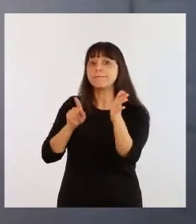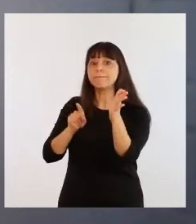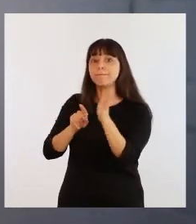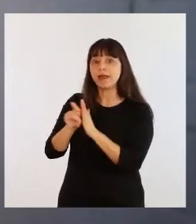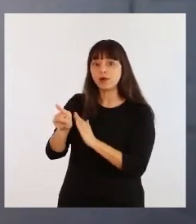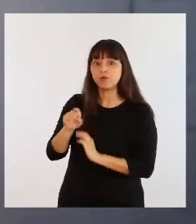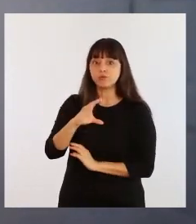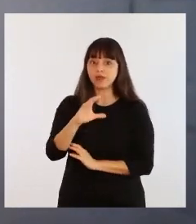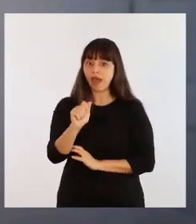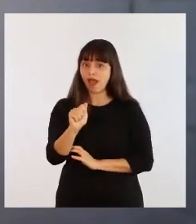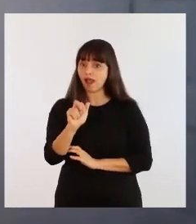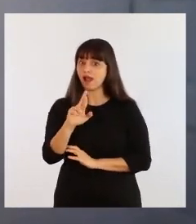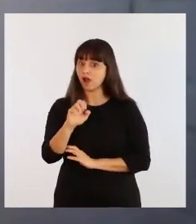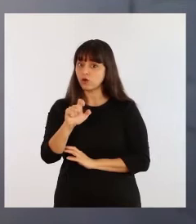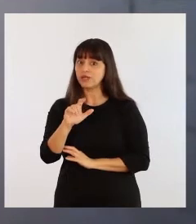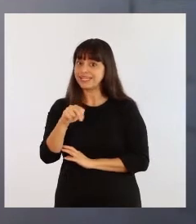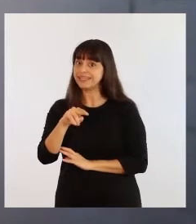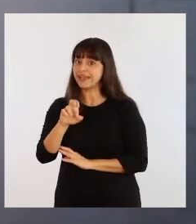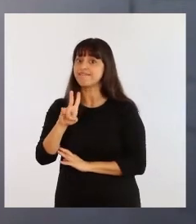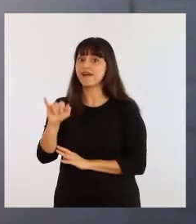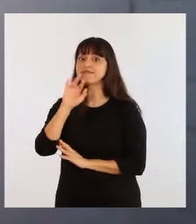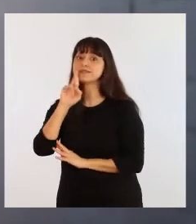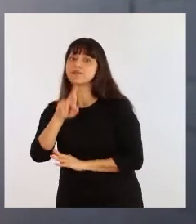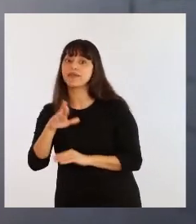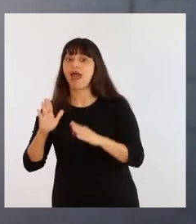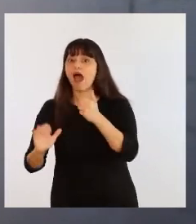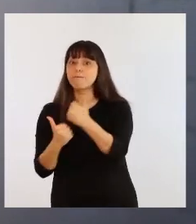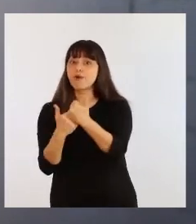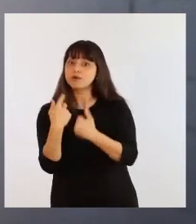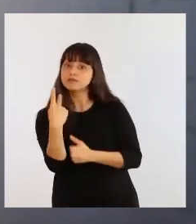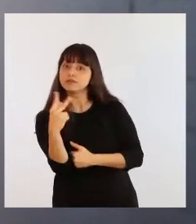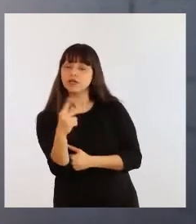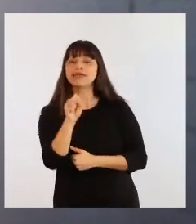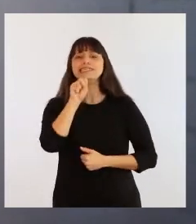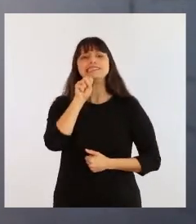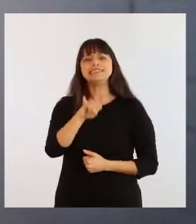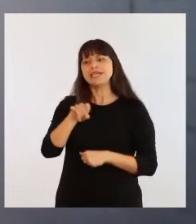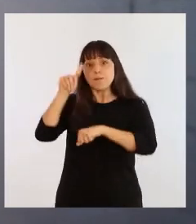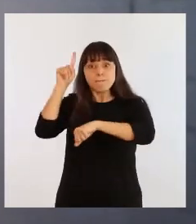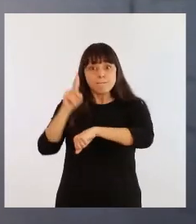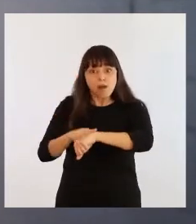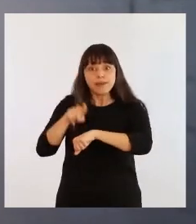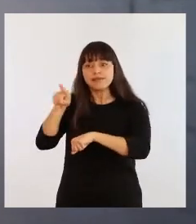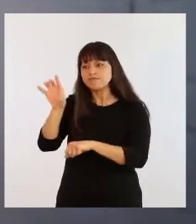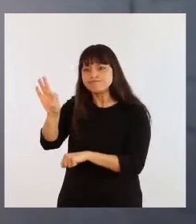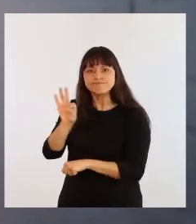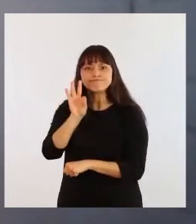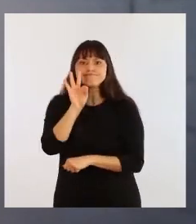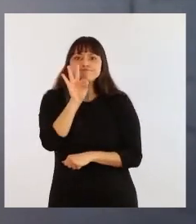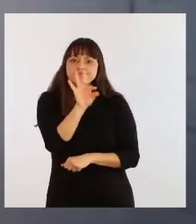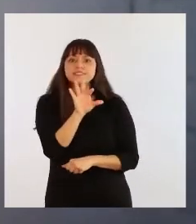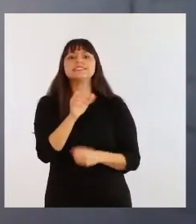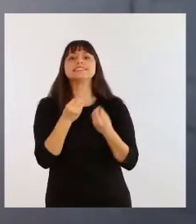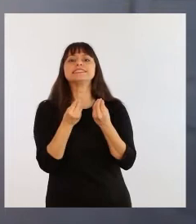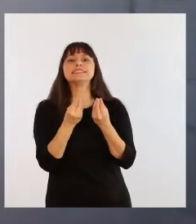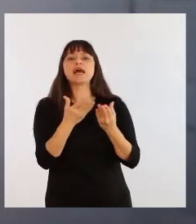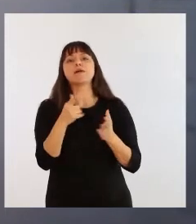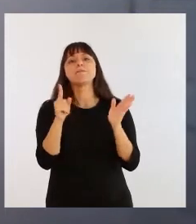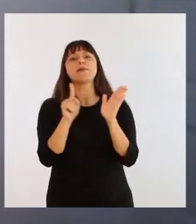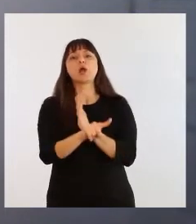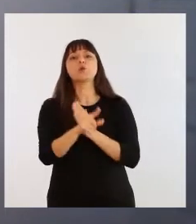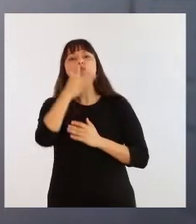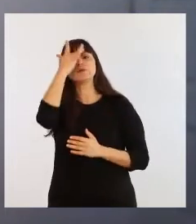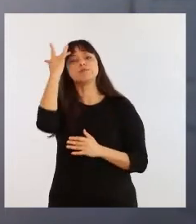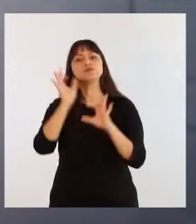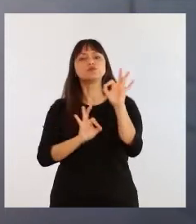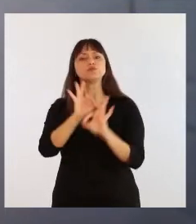perguntar para ela. E alguma questão que ela perceba que já pode ser respondida ali no momento que for feita no chat, ela também vai